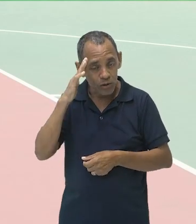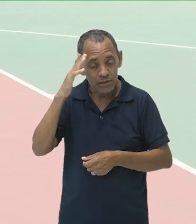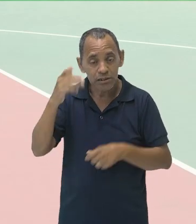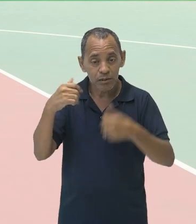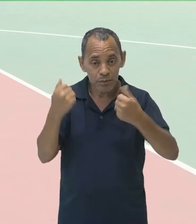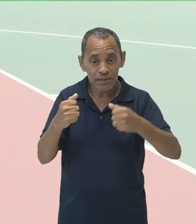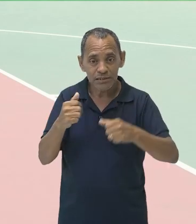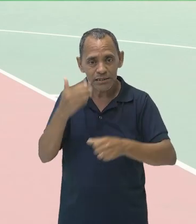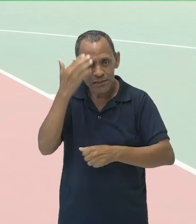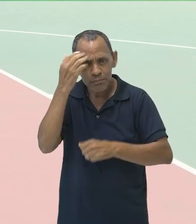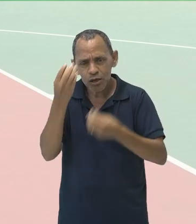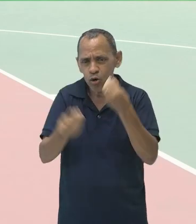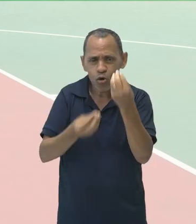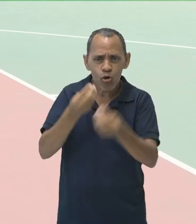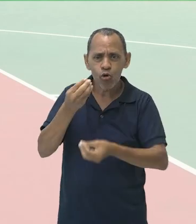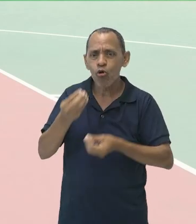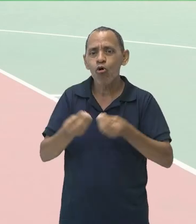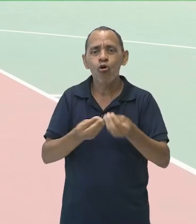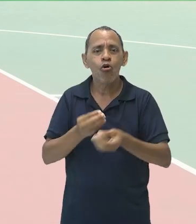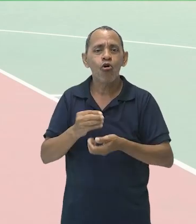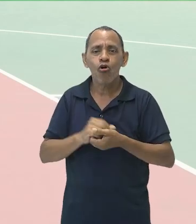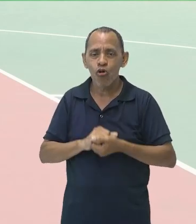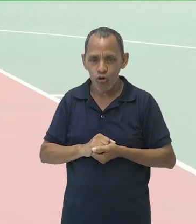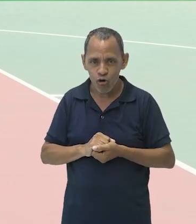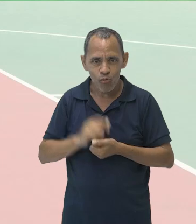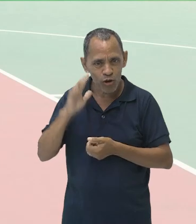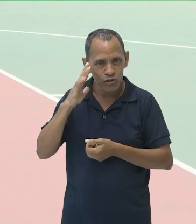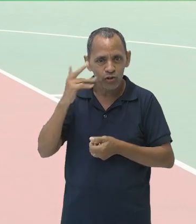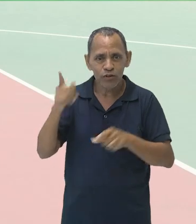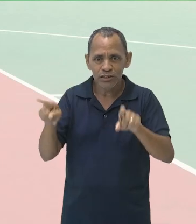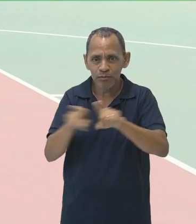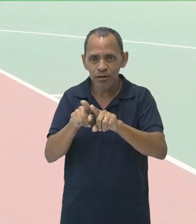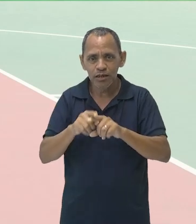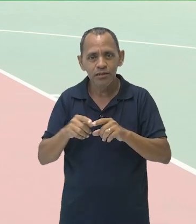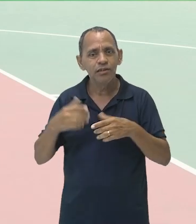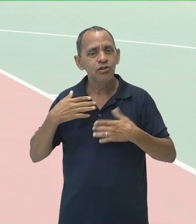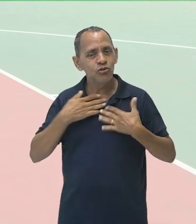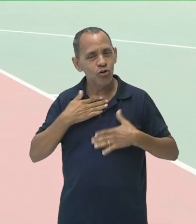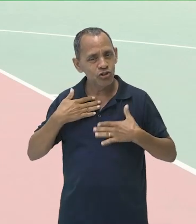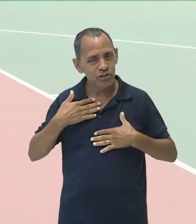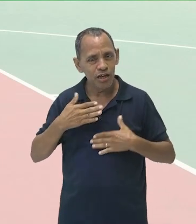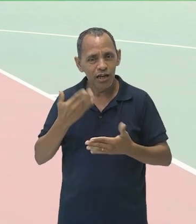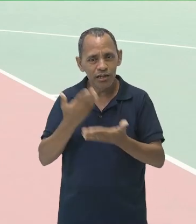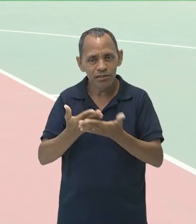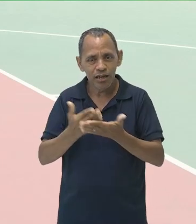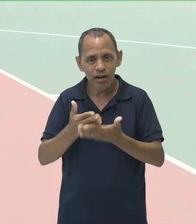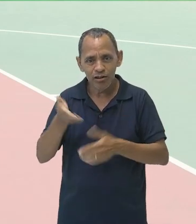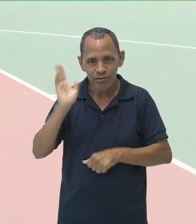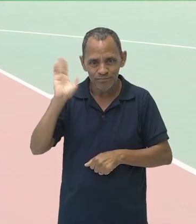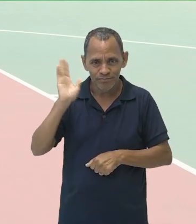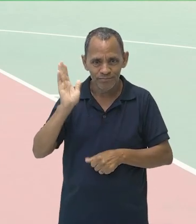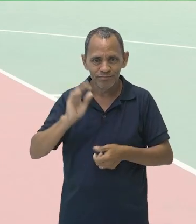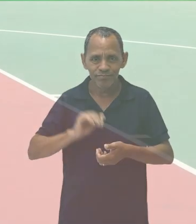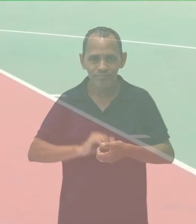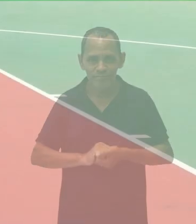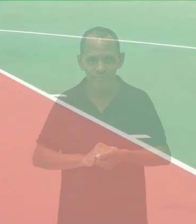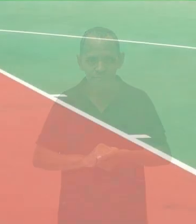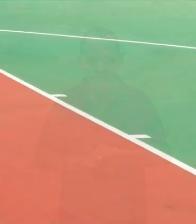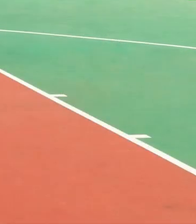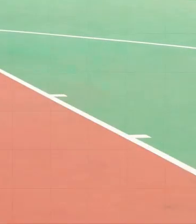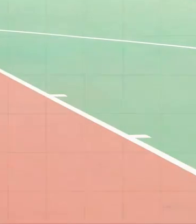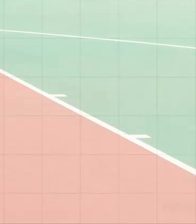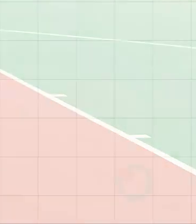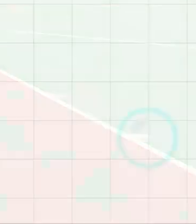saber como proceder, tá certo? Espero que vocês tenham gostado dessa aula e a gente se encontra numa próxima oportunidade.